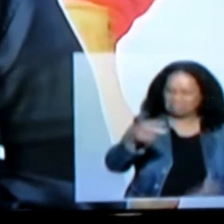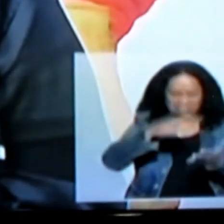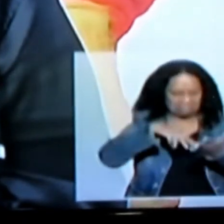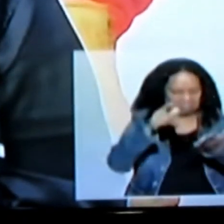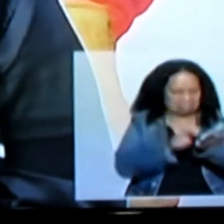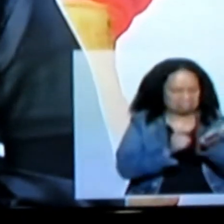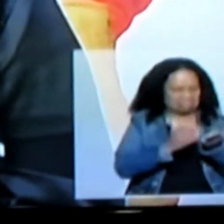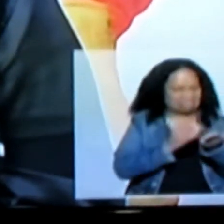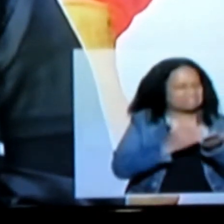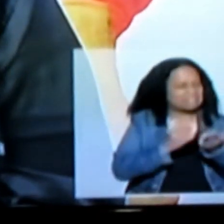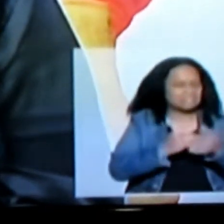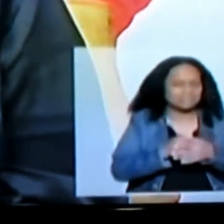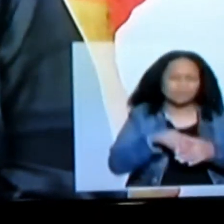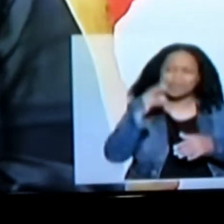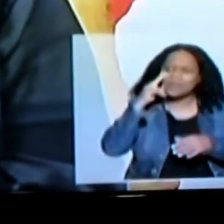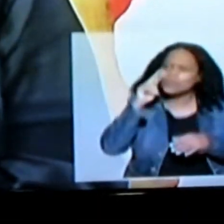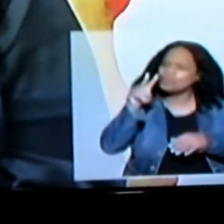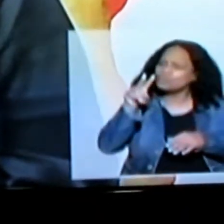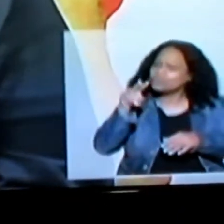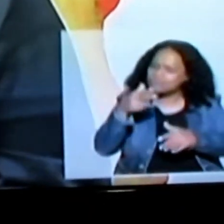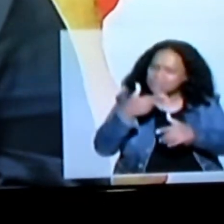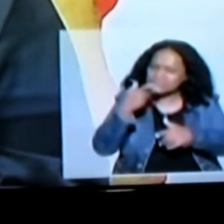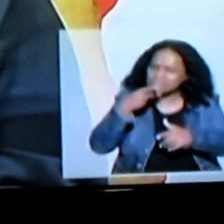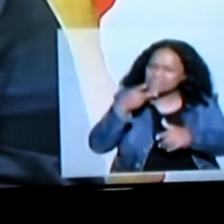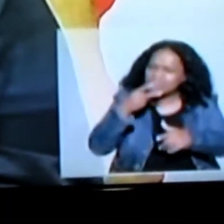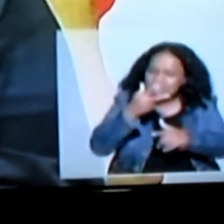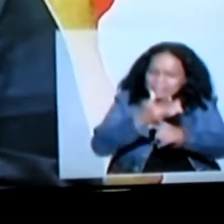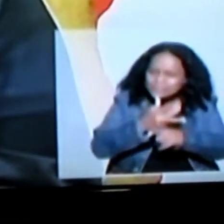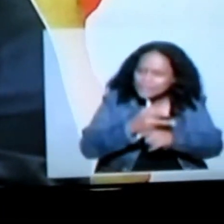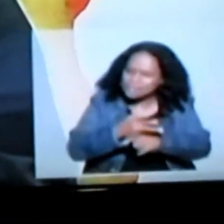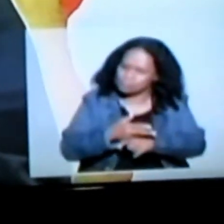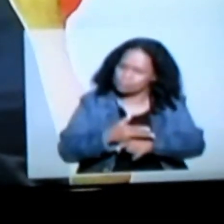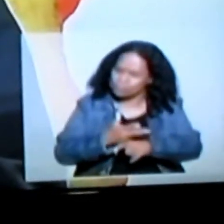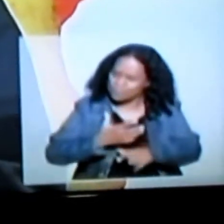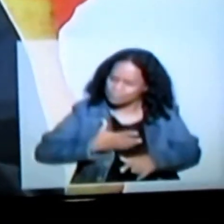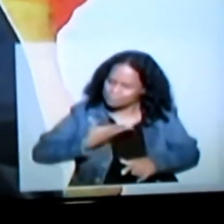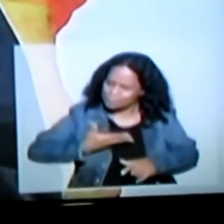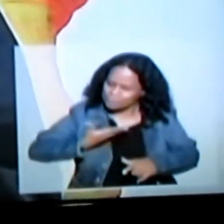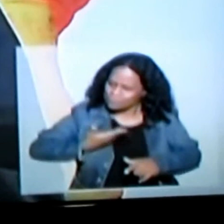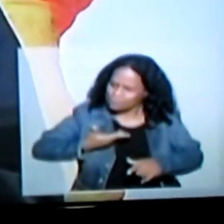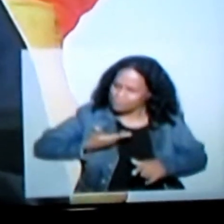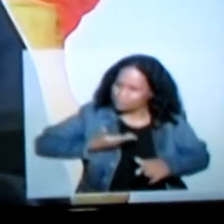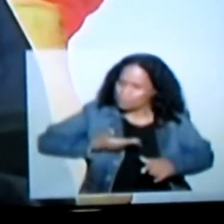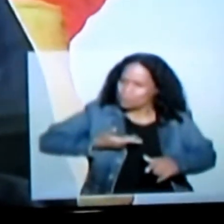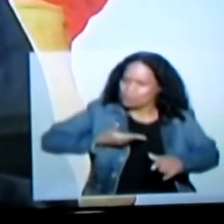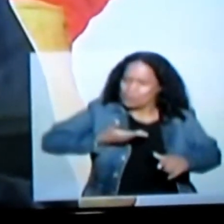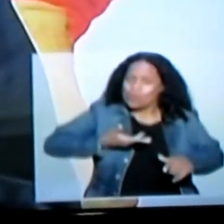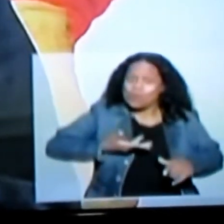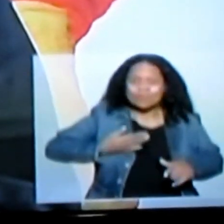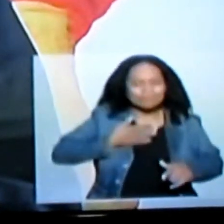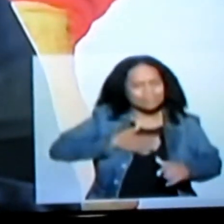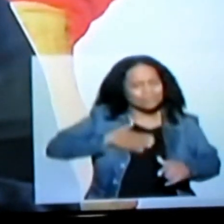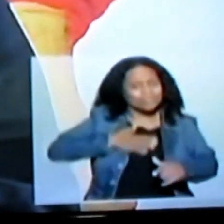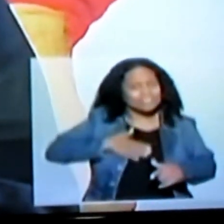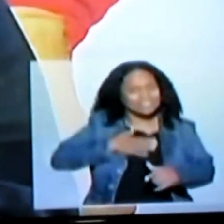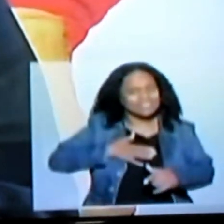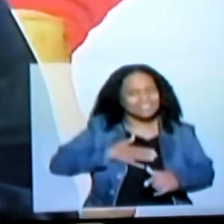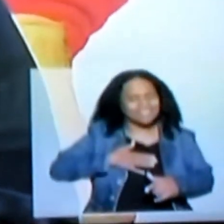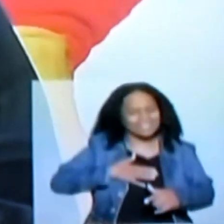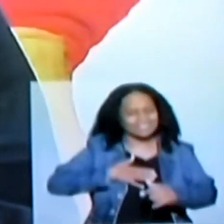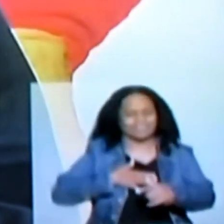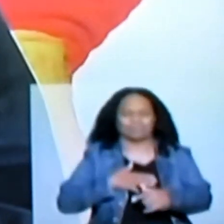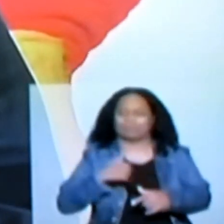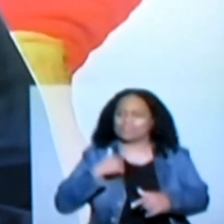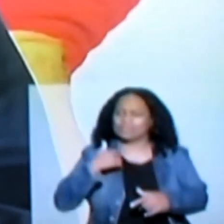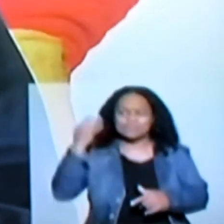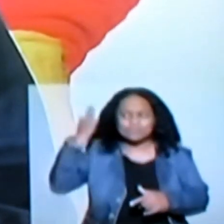gostado muito desses livros assim, aí eu li, você fala com muito entusiasmo que eu comecei a ler, e é verdade isso que você falou, isso é muito gostoso, né? Eu